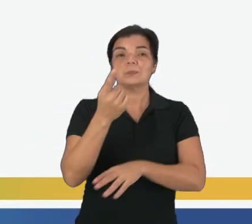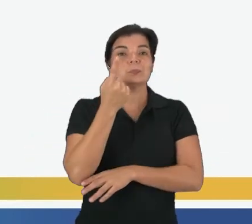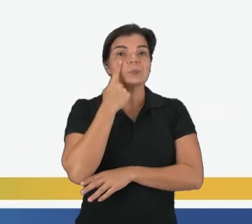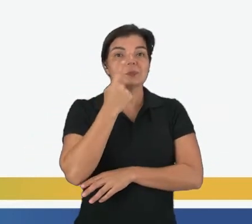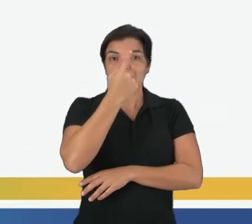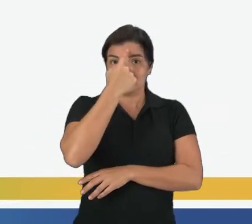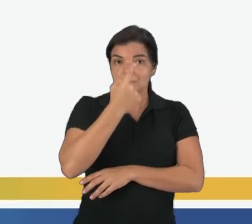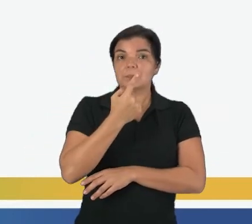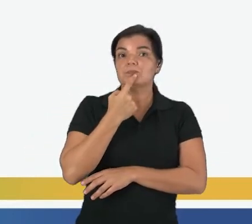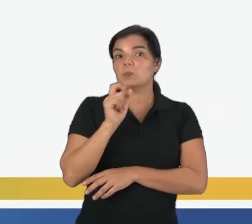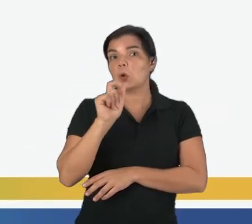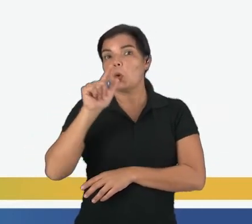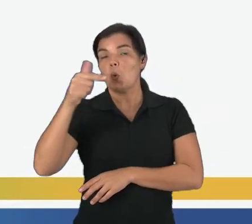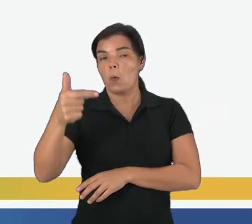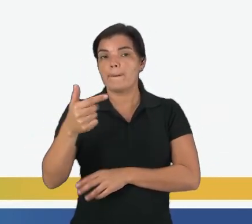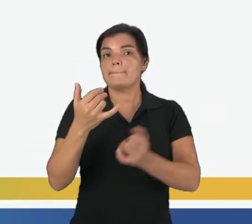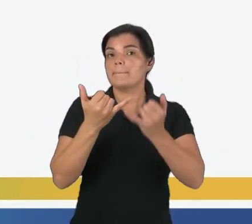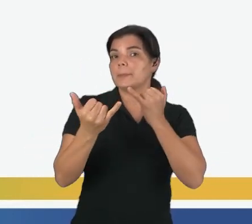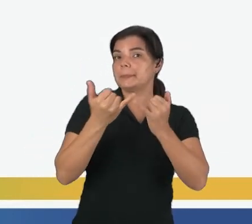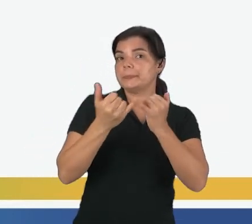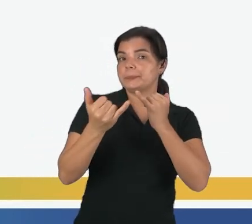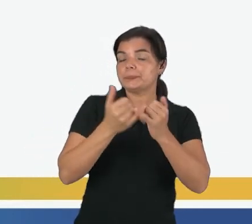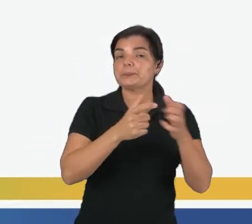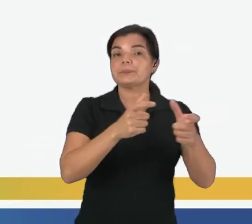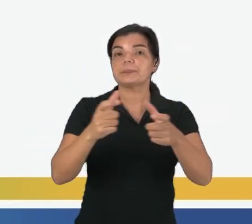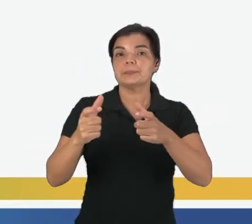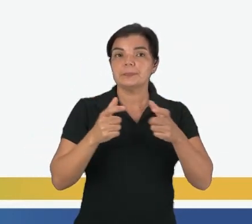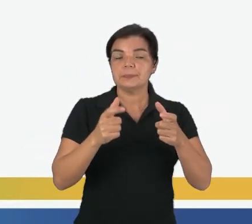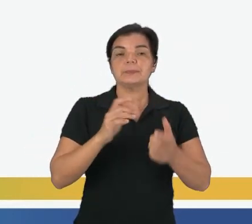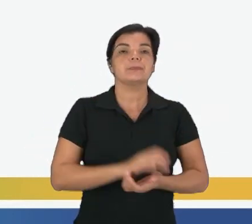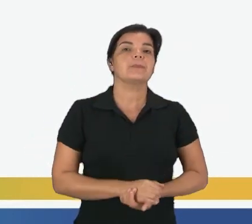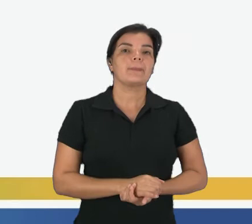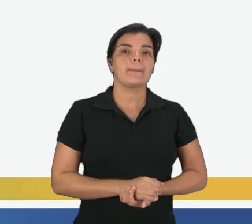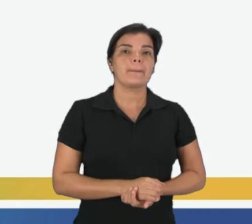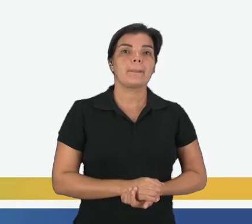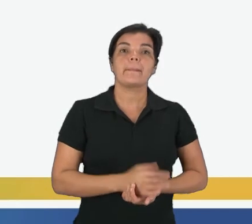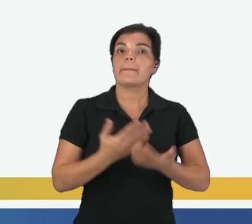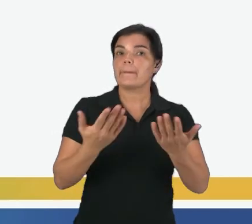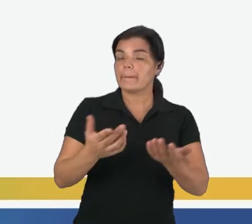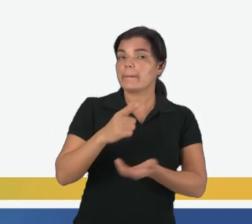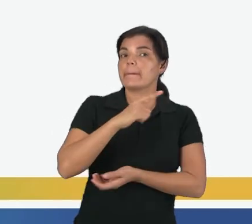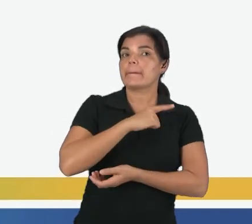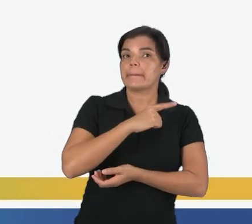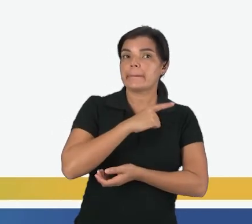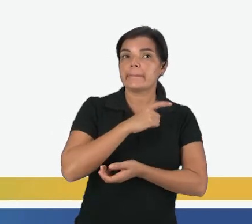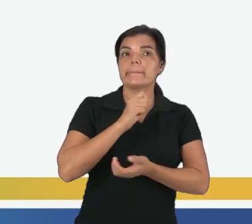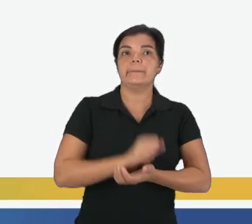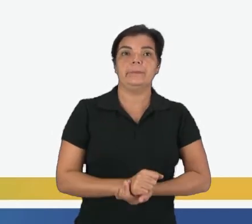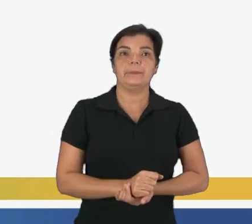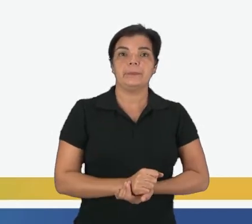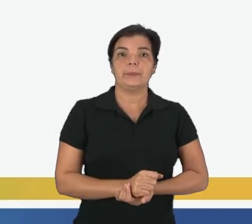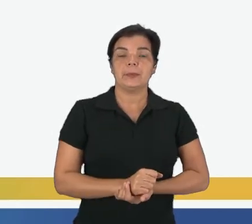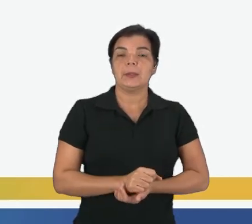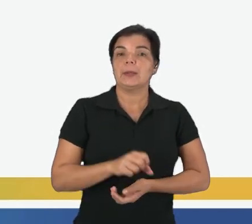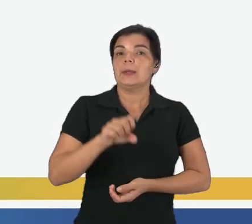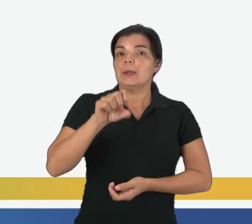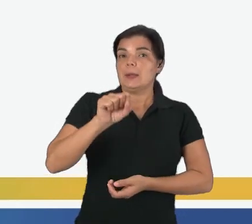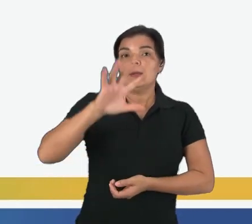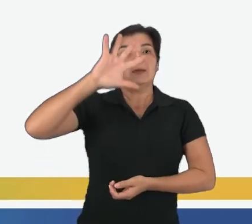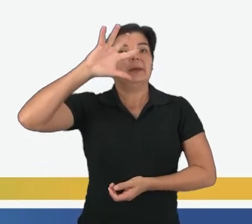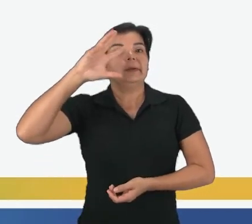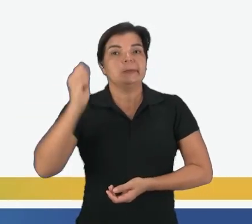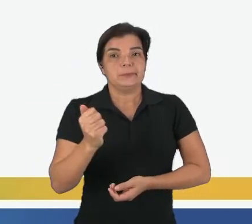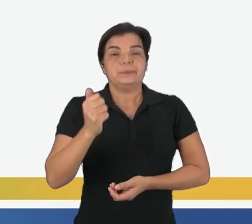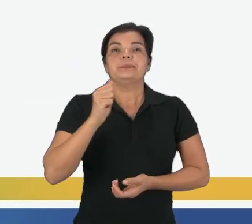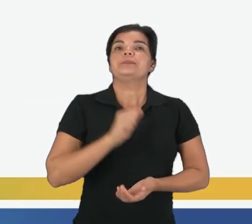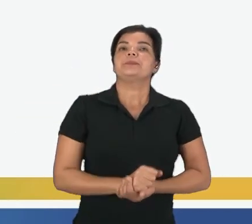essa imagem ou imagem semelhante a essa em algum lugar. Olha só, aqui nós temos a savana. Muito